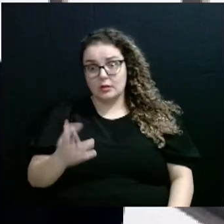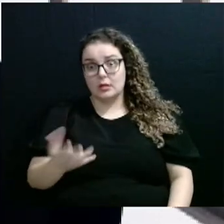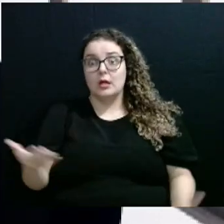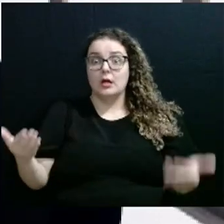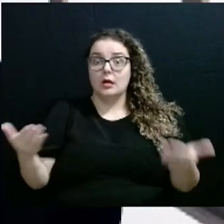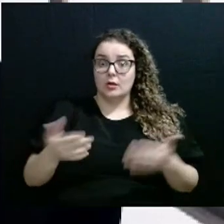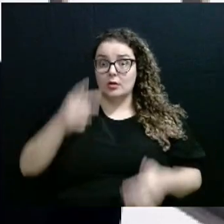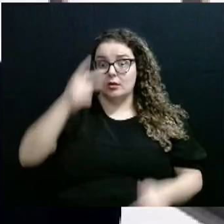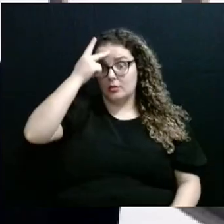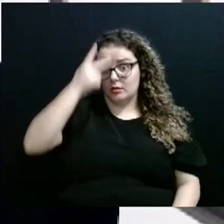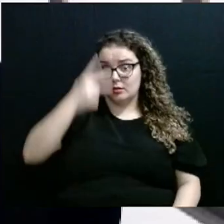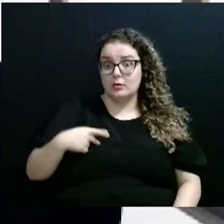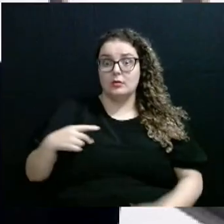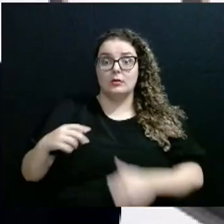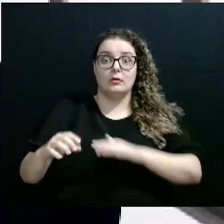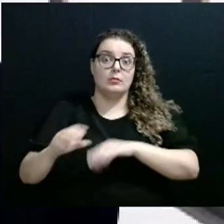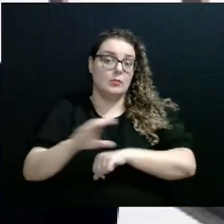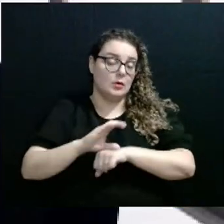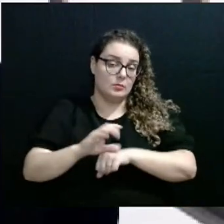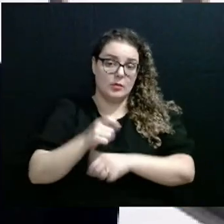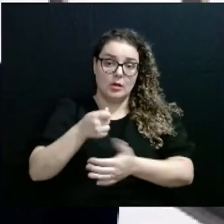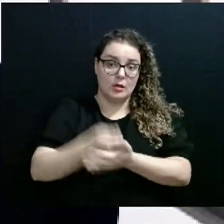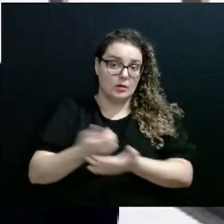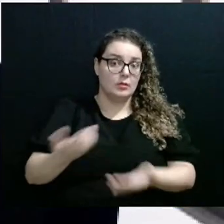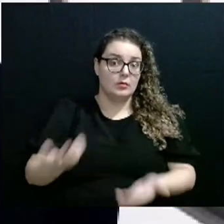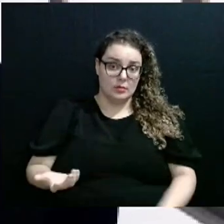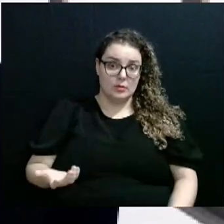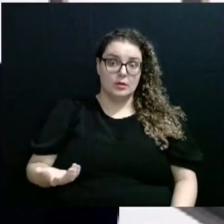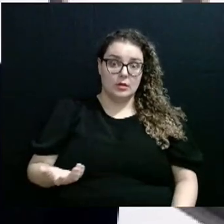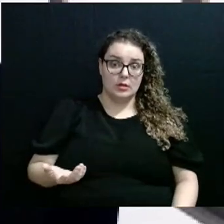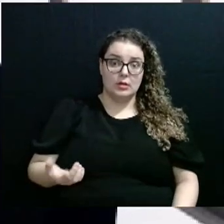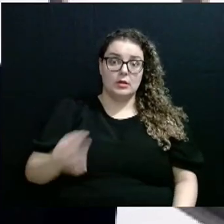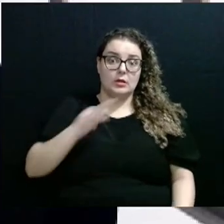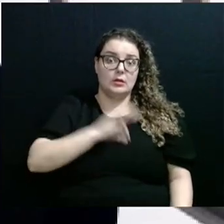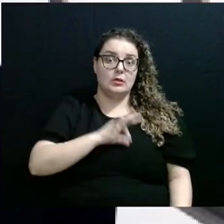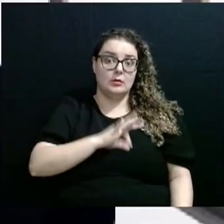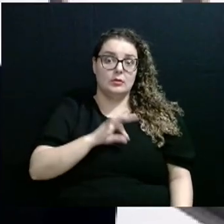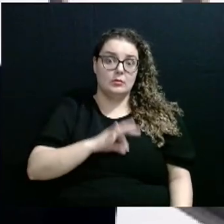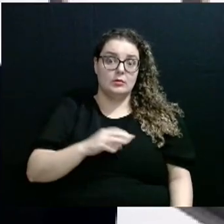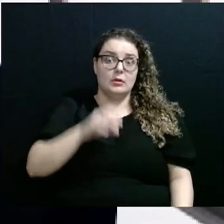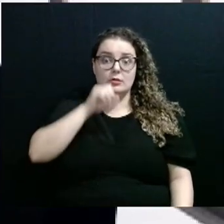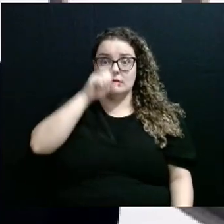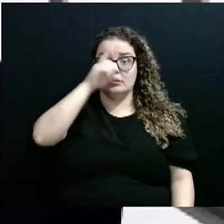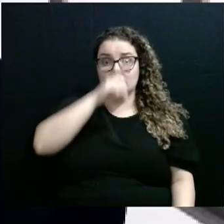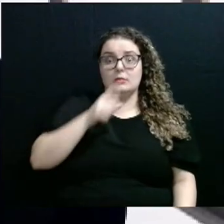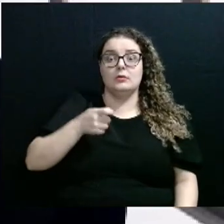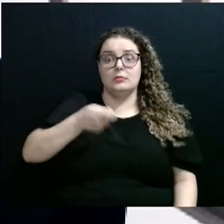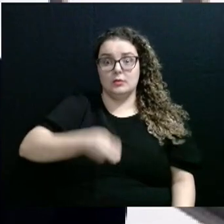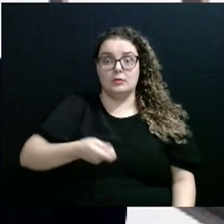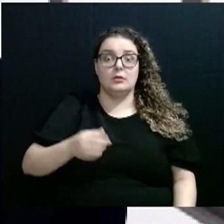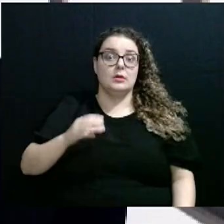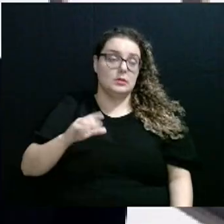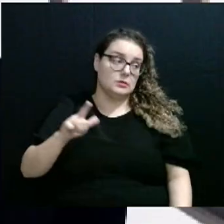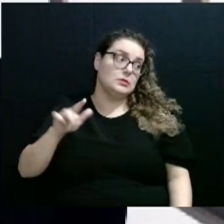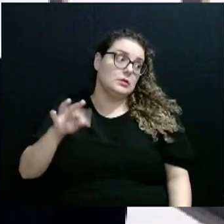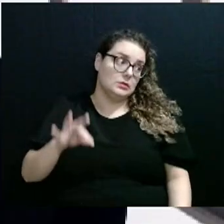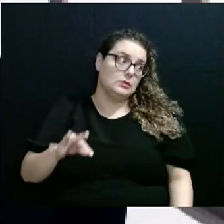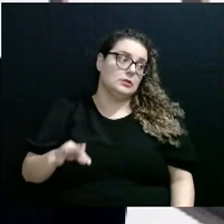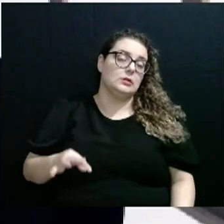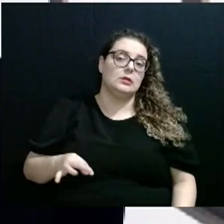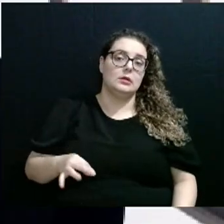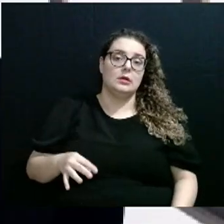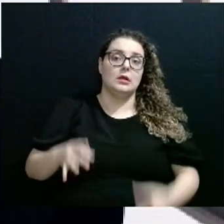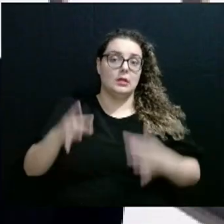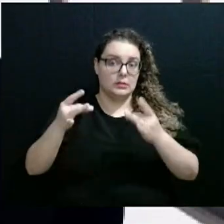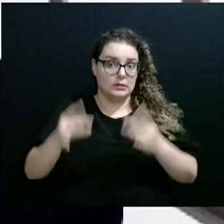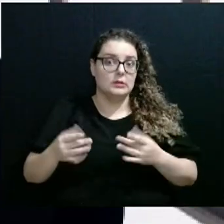como eu falei, ela já garante o descanso semanal remunerado de 24 horas e a CLT disciplina essa questão. Então,